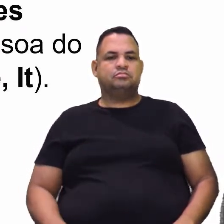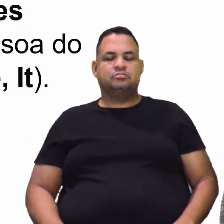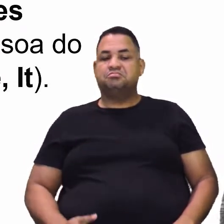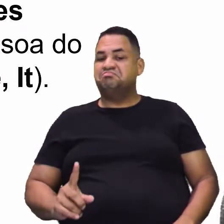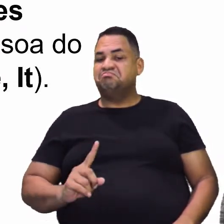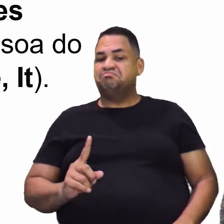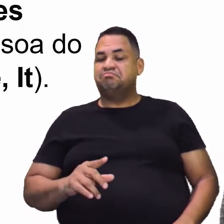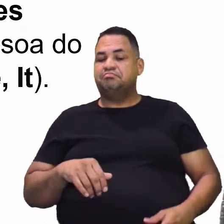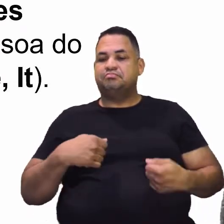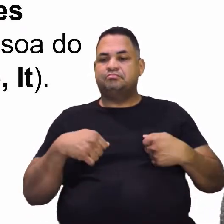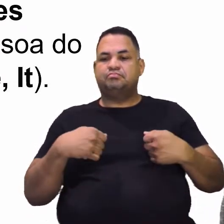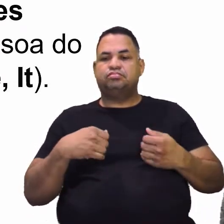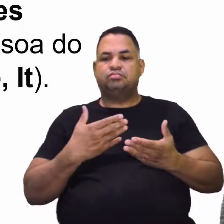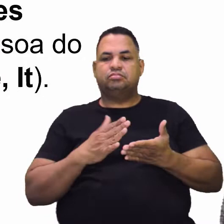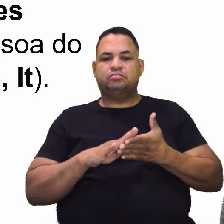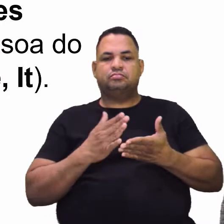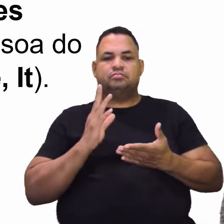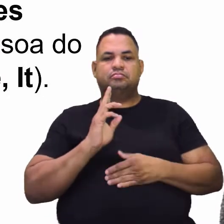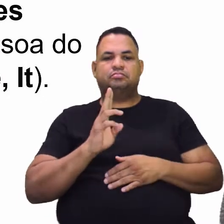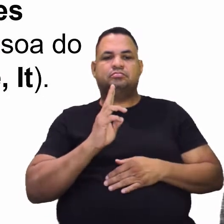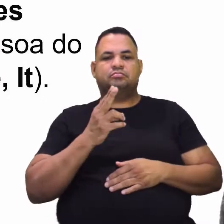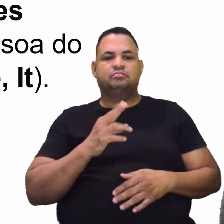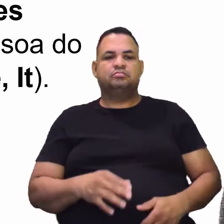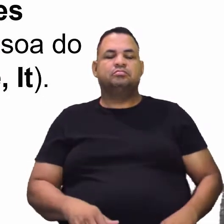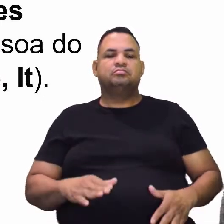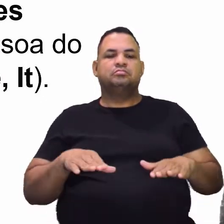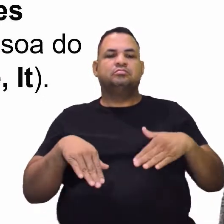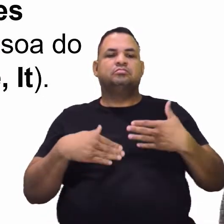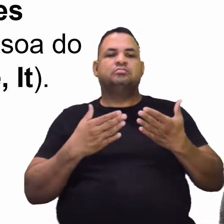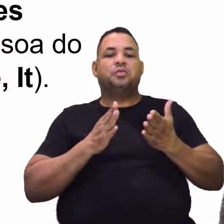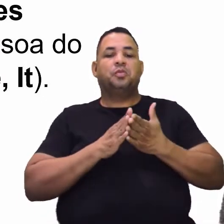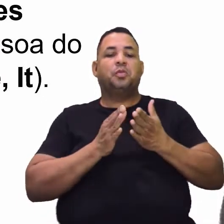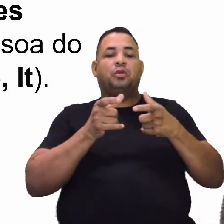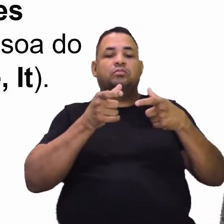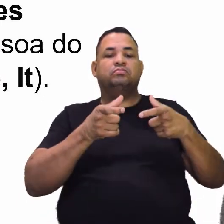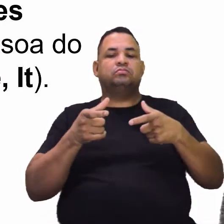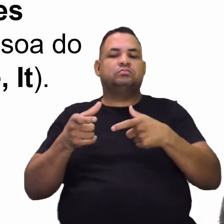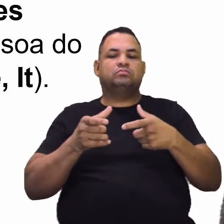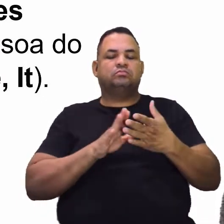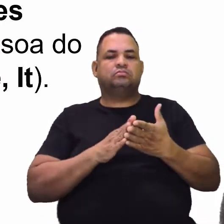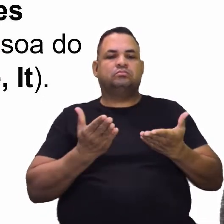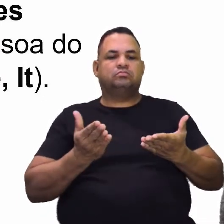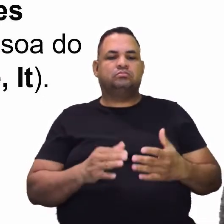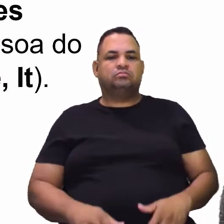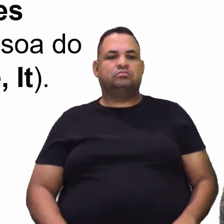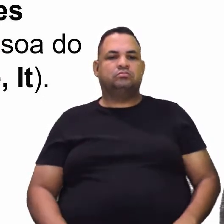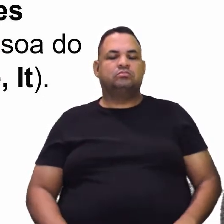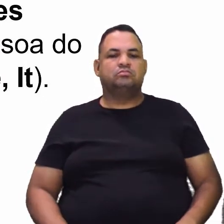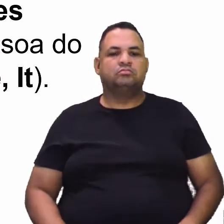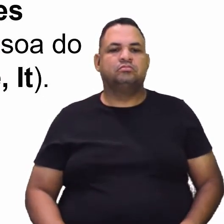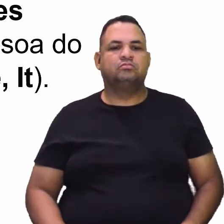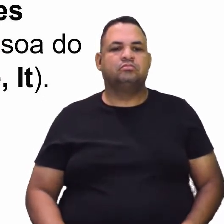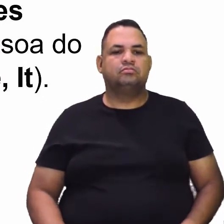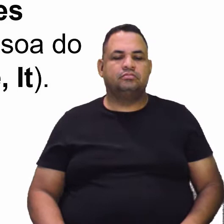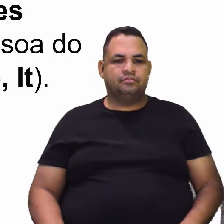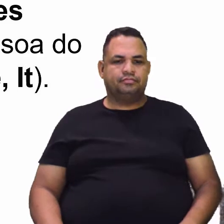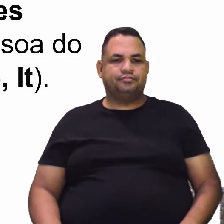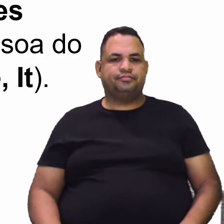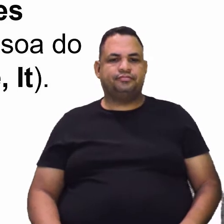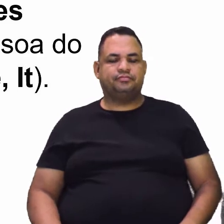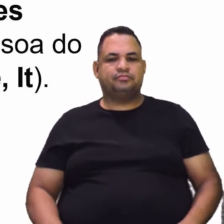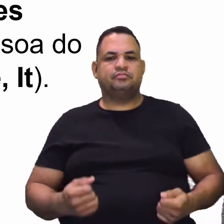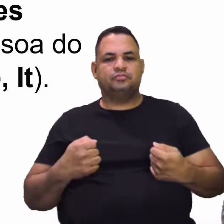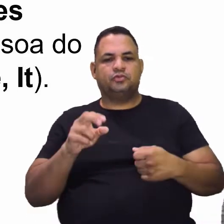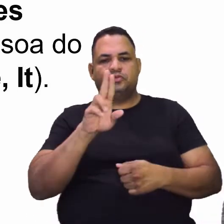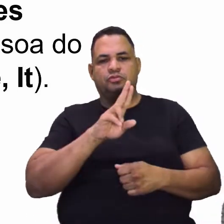é não. Então ele precisa vir sempre. E qual é a posição dele? Qual é a posição dele? Porque muita gente às vezes pensa, dá pra